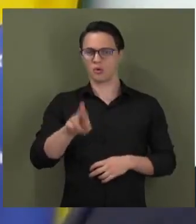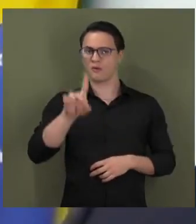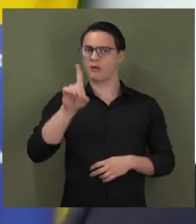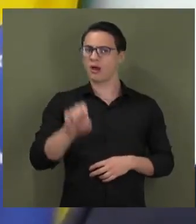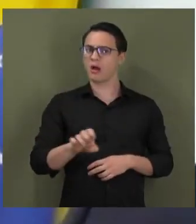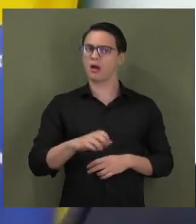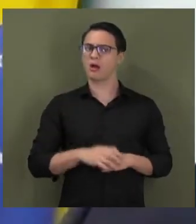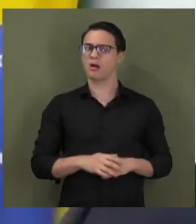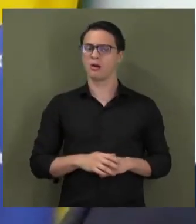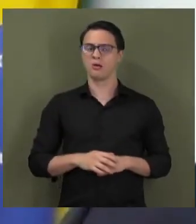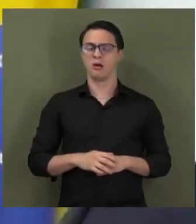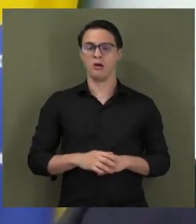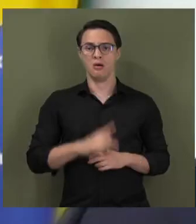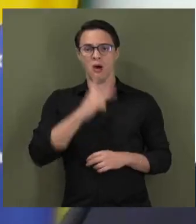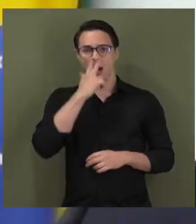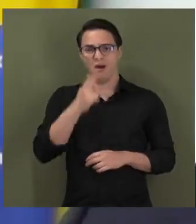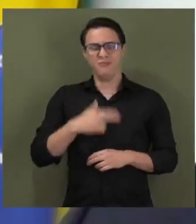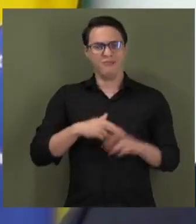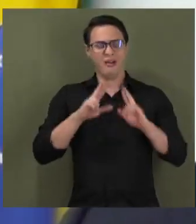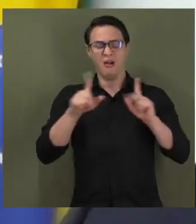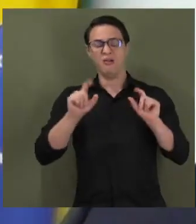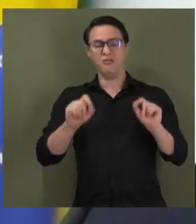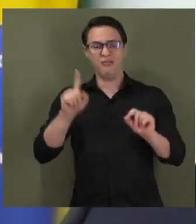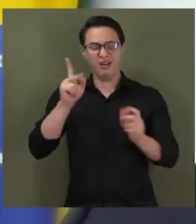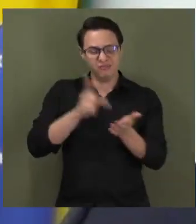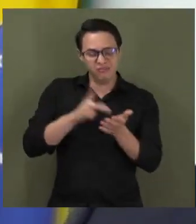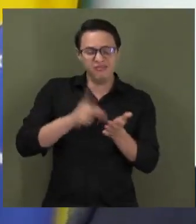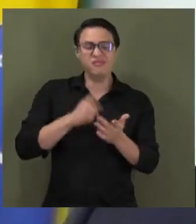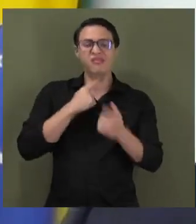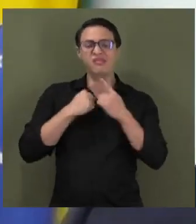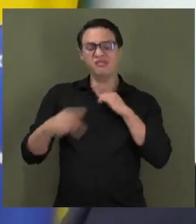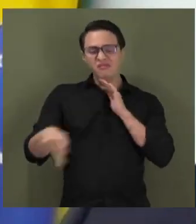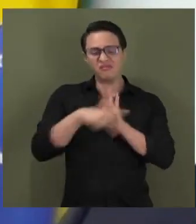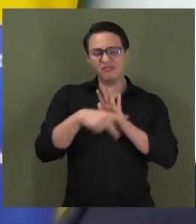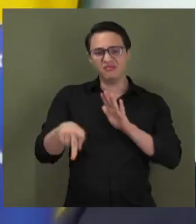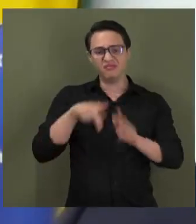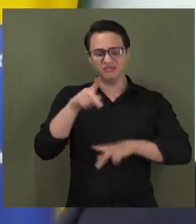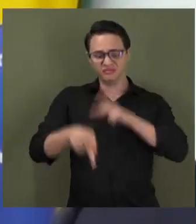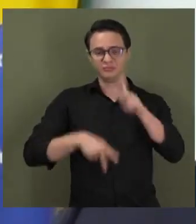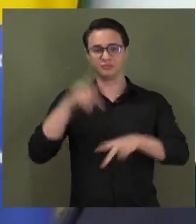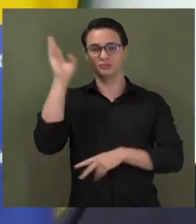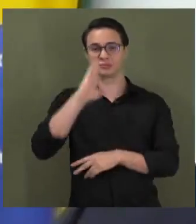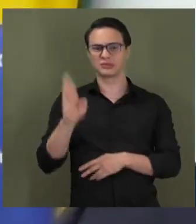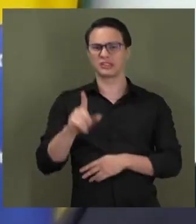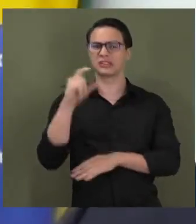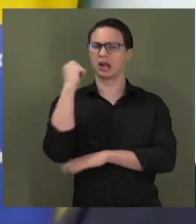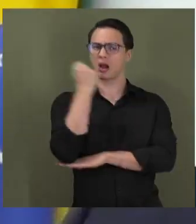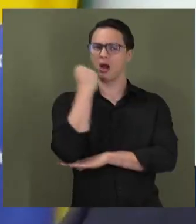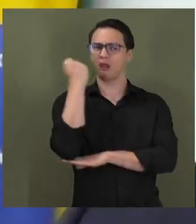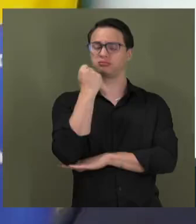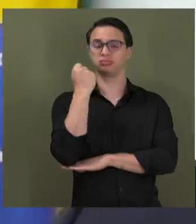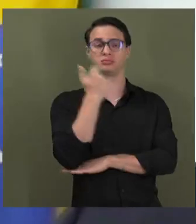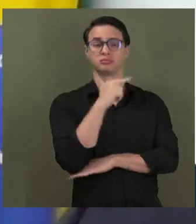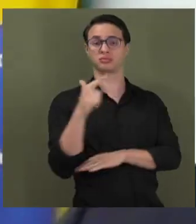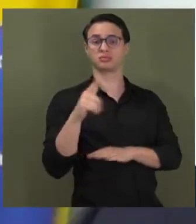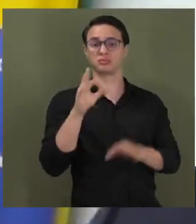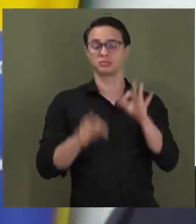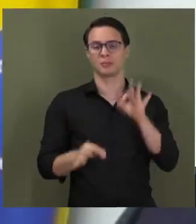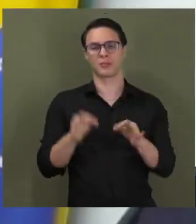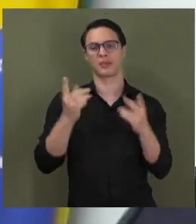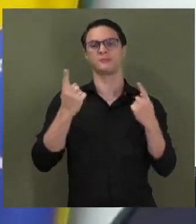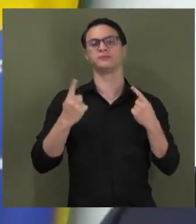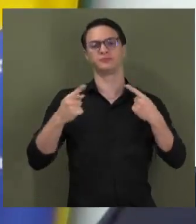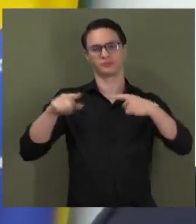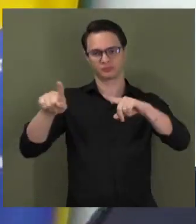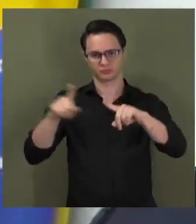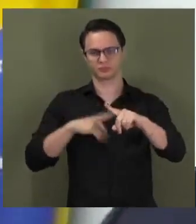fora do que é o desejo da população brasileira, diante de uma grave injustiça contra a